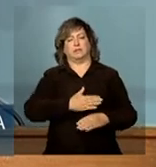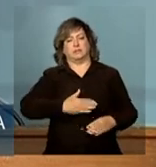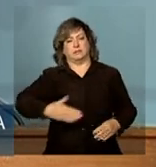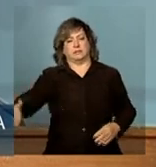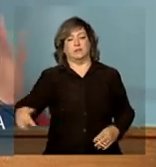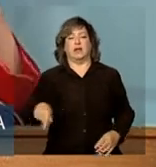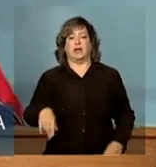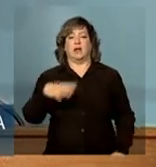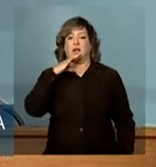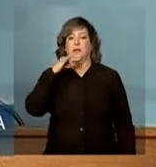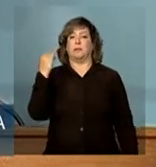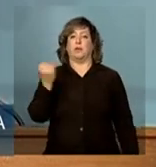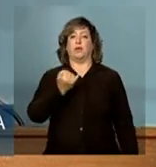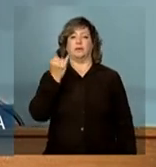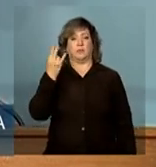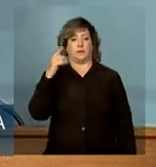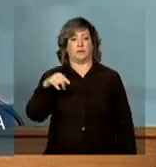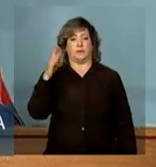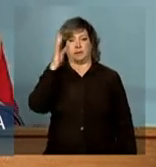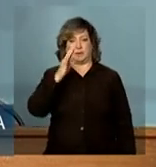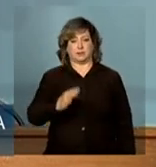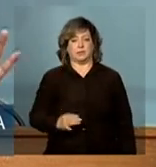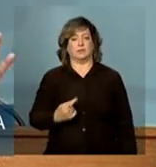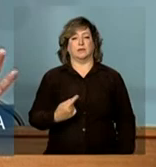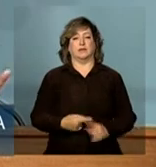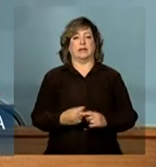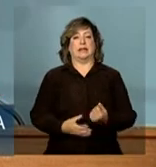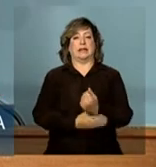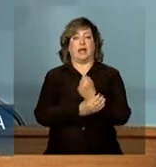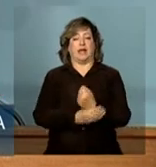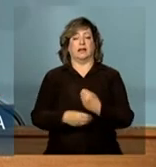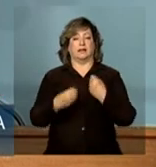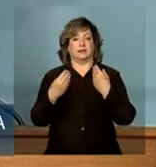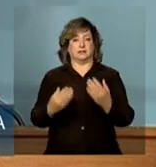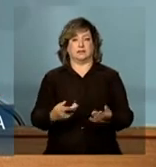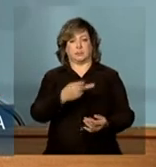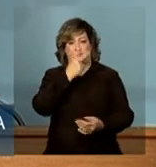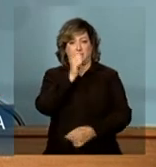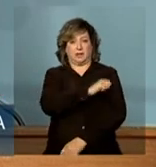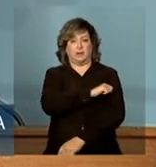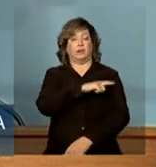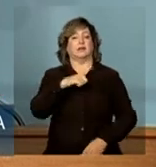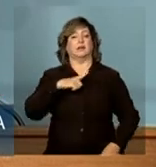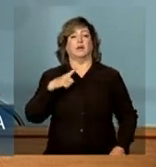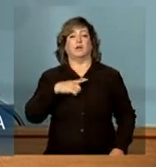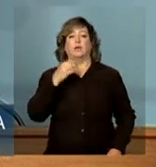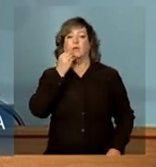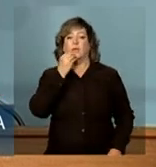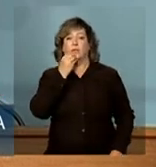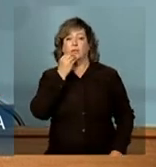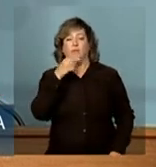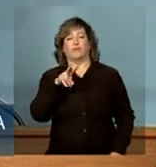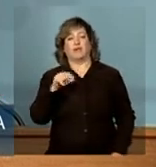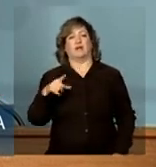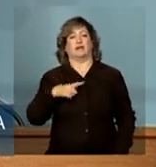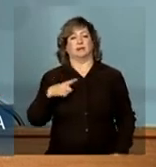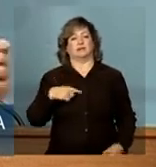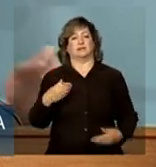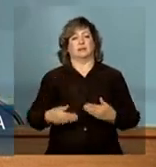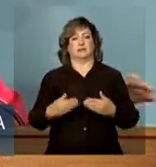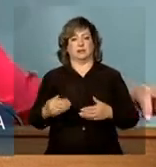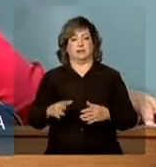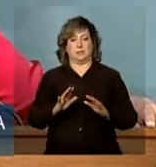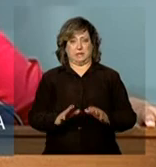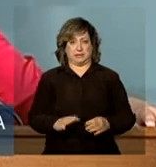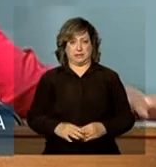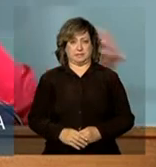para o Brasil, que é garantir que o estudante tenha oportunidades, ele vai tendo oportunidades.